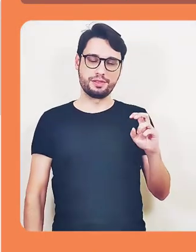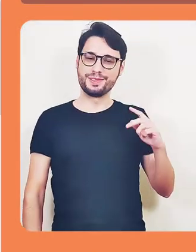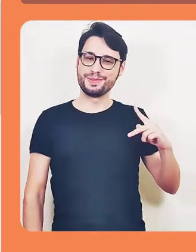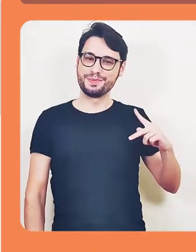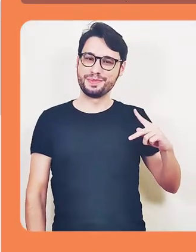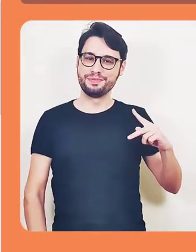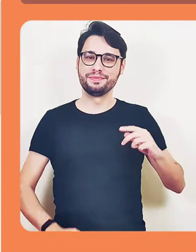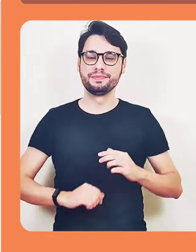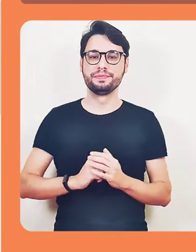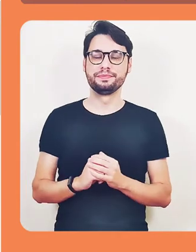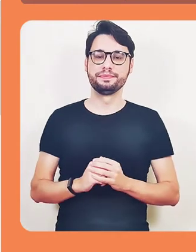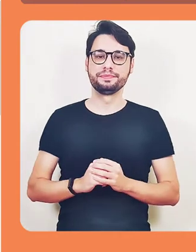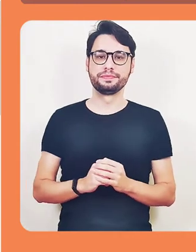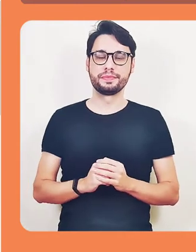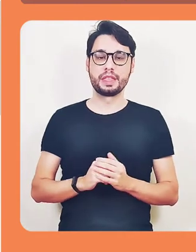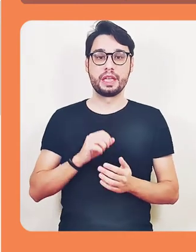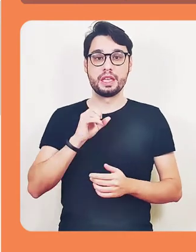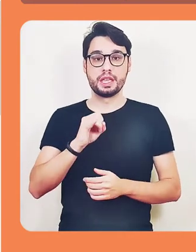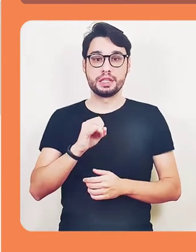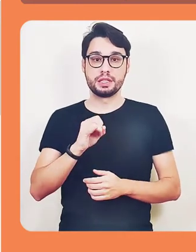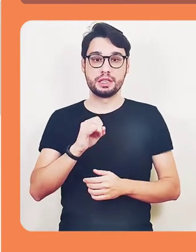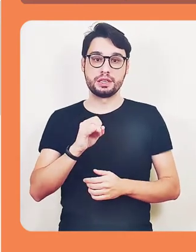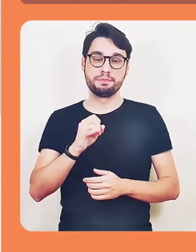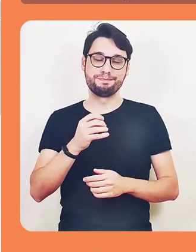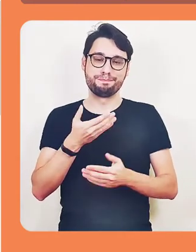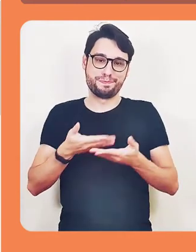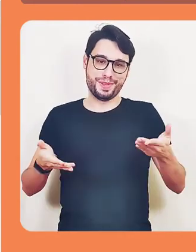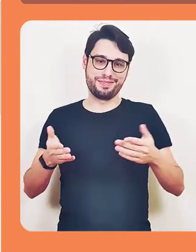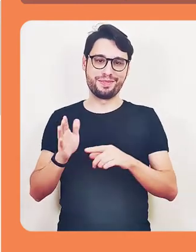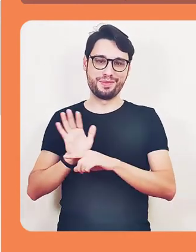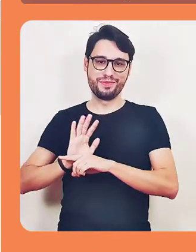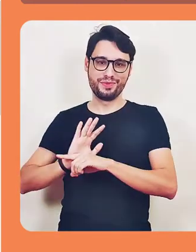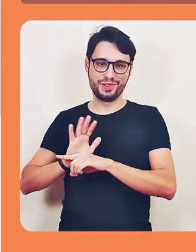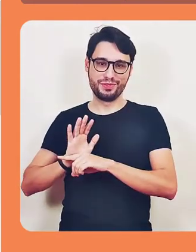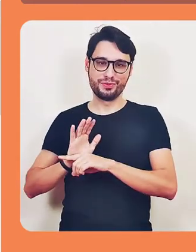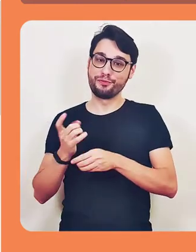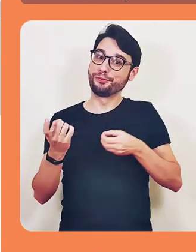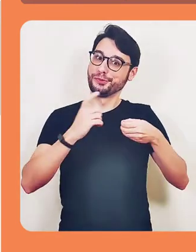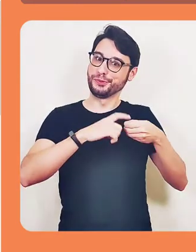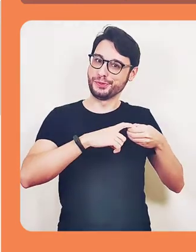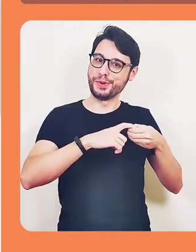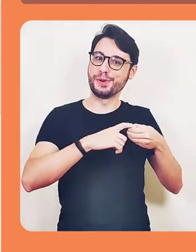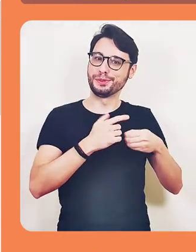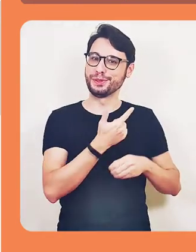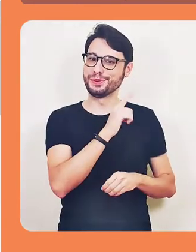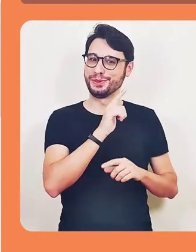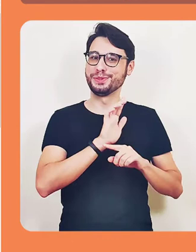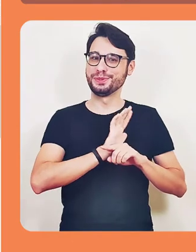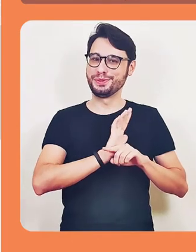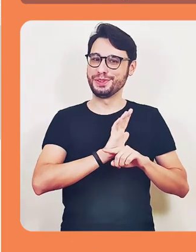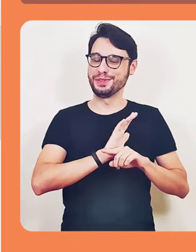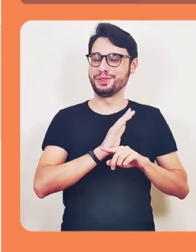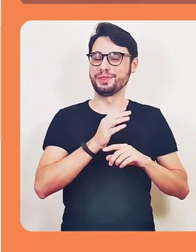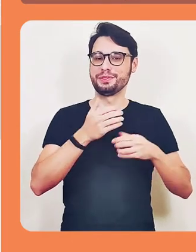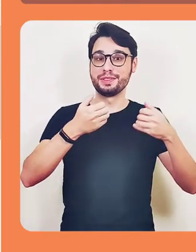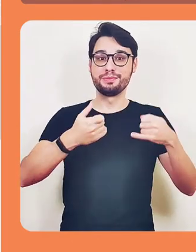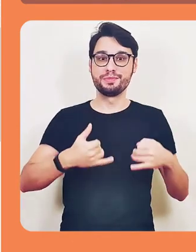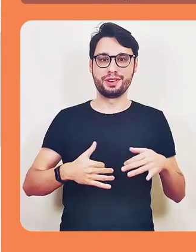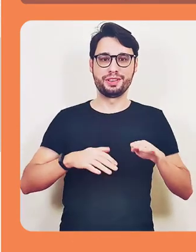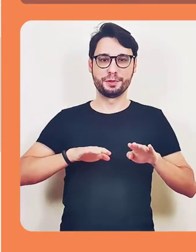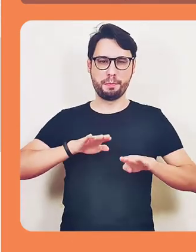Olá! Nesse vídeo, daremos continuidade aos recursos do vídeo interativo do H5P.